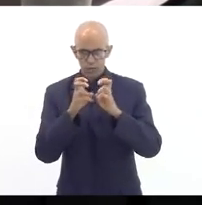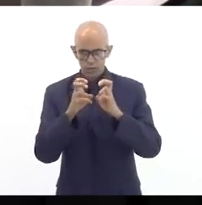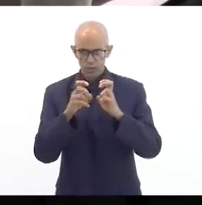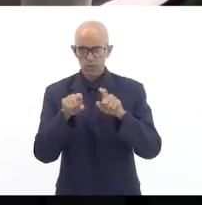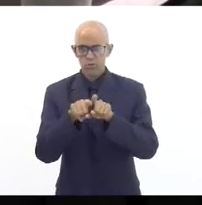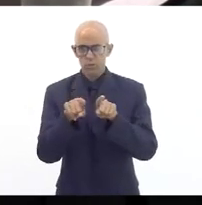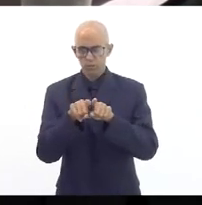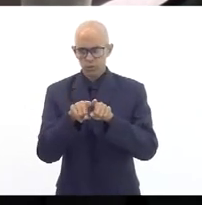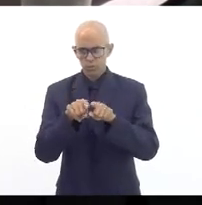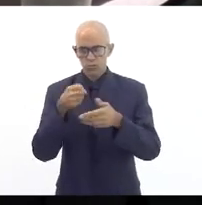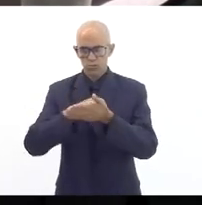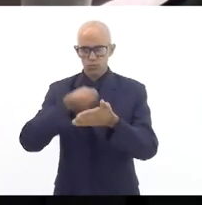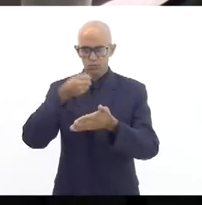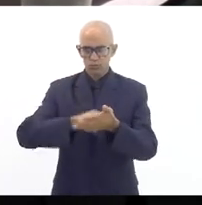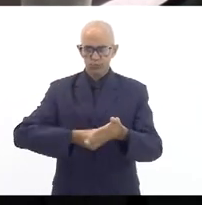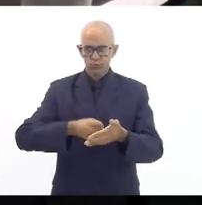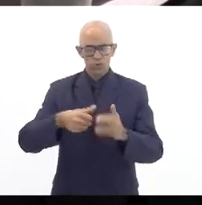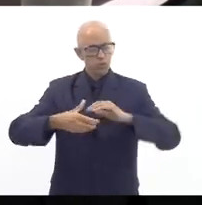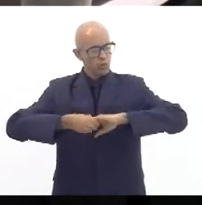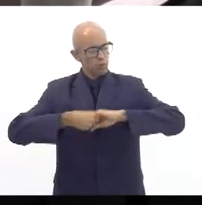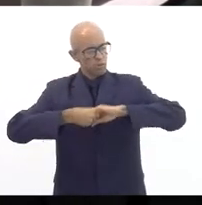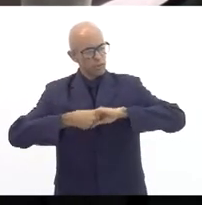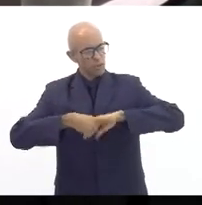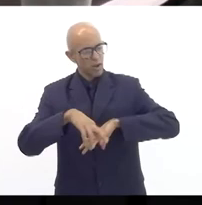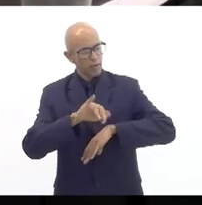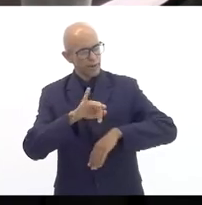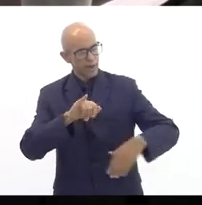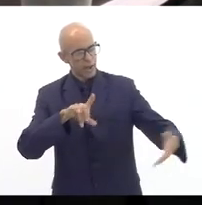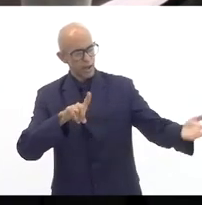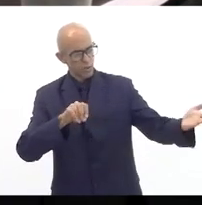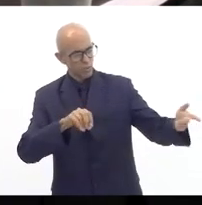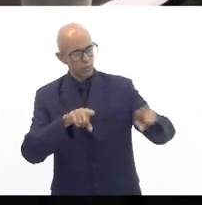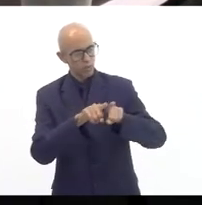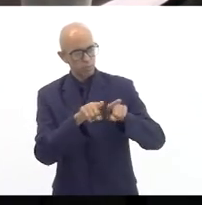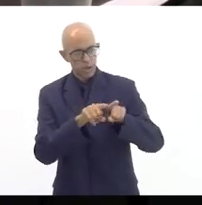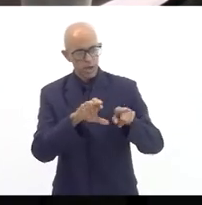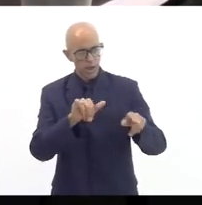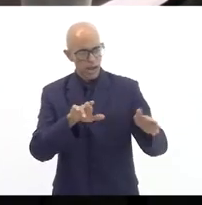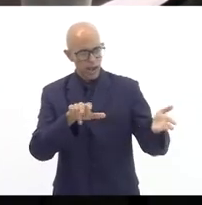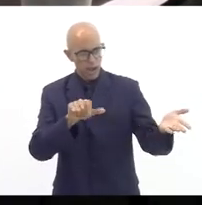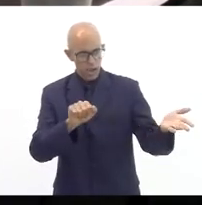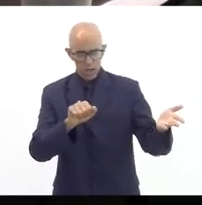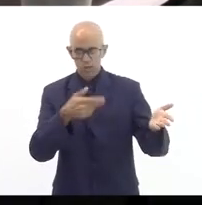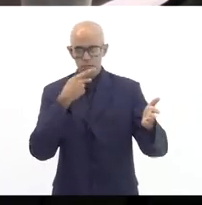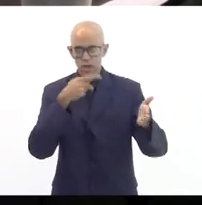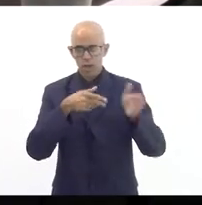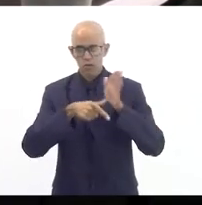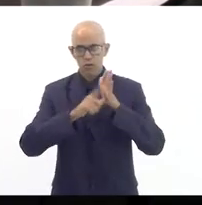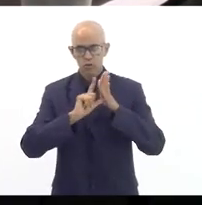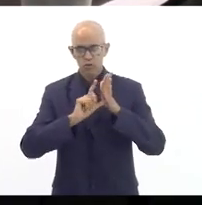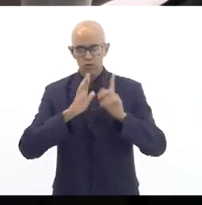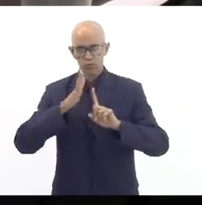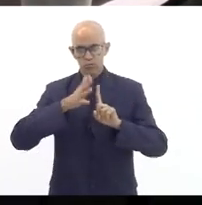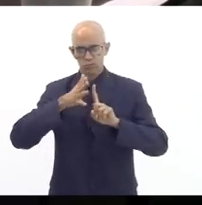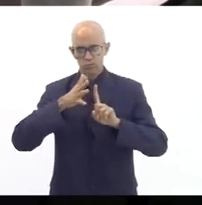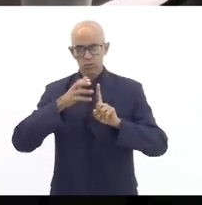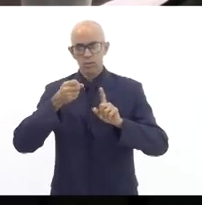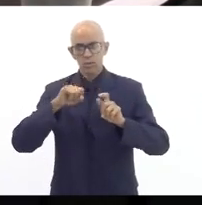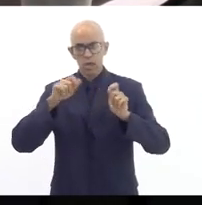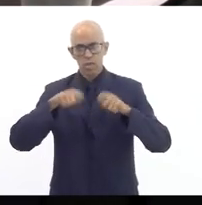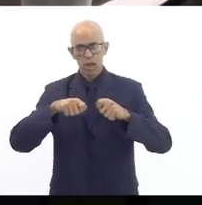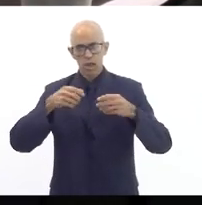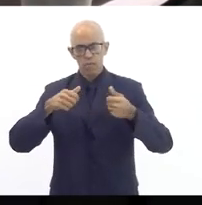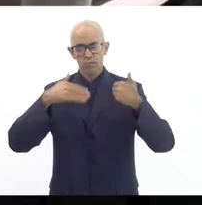aqui o Ricardo e o Carlos e a Carla que falaram antes de mim. Eu queria muito, se vocês puderem transmitir, só porque eu acho